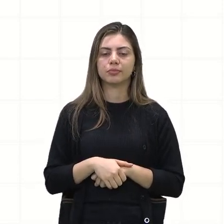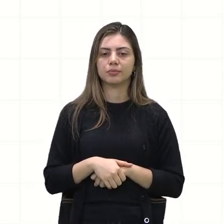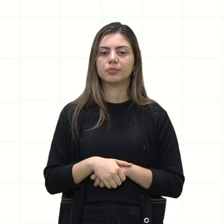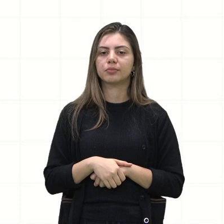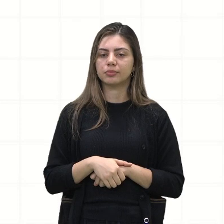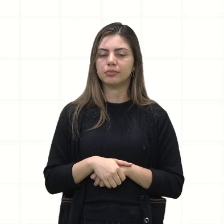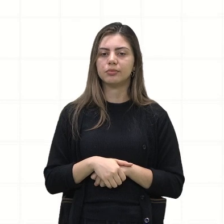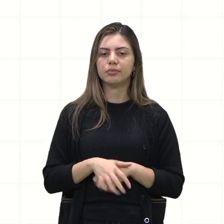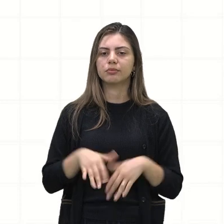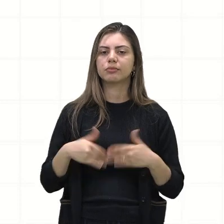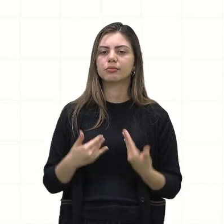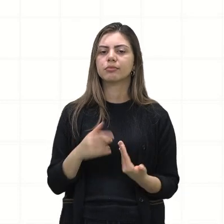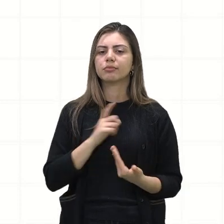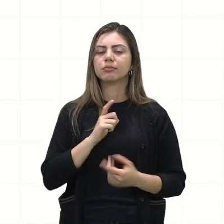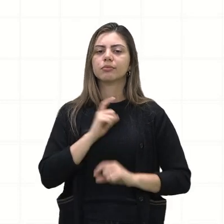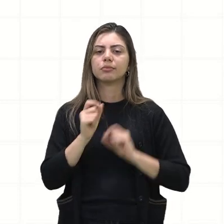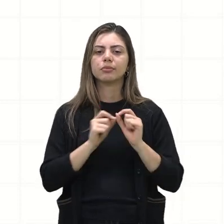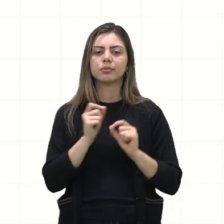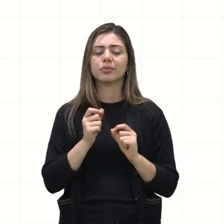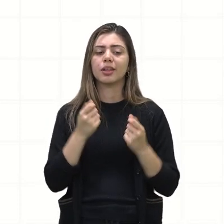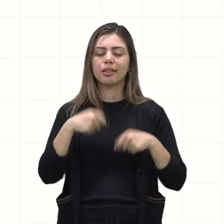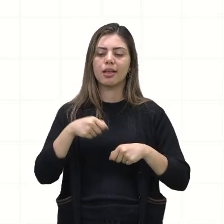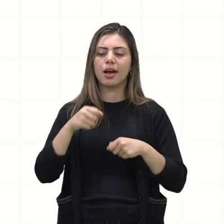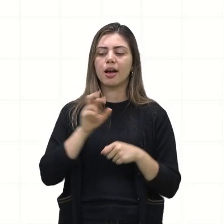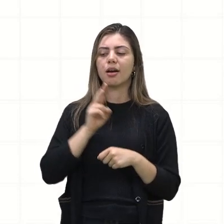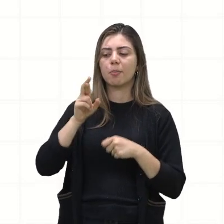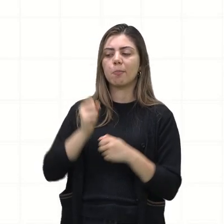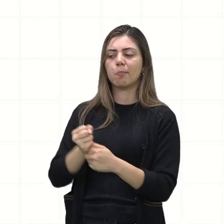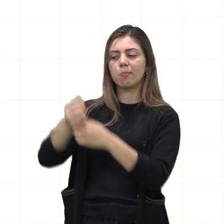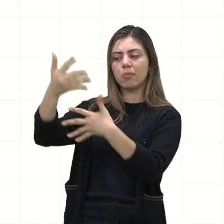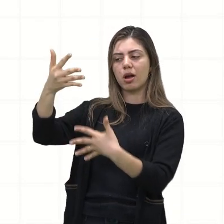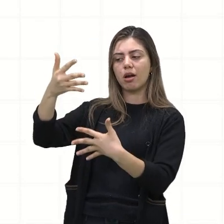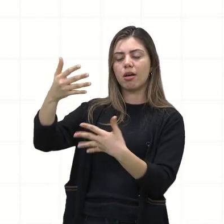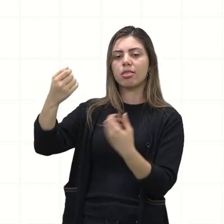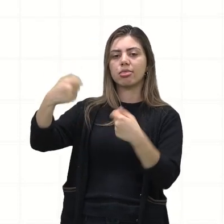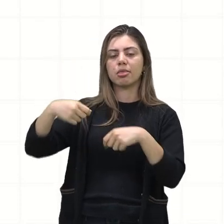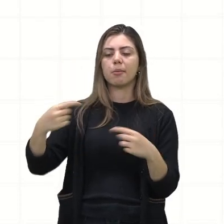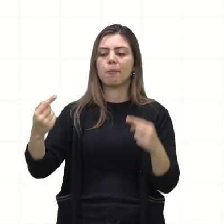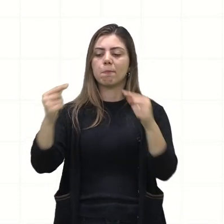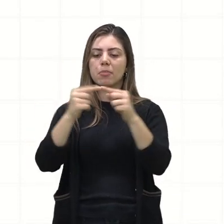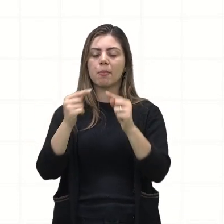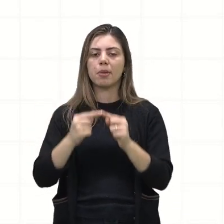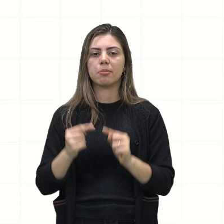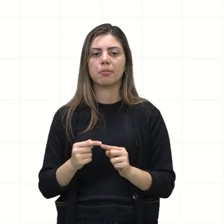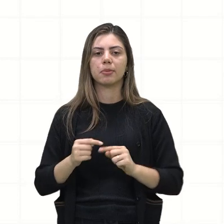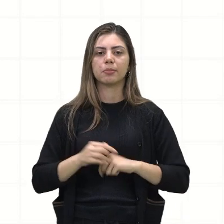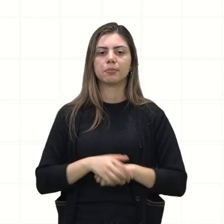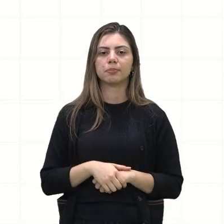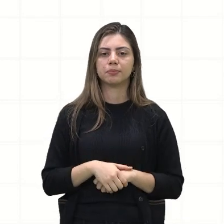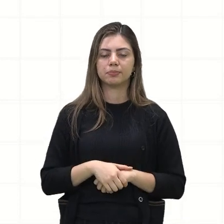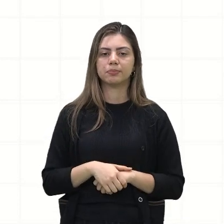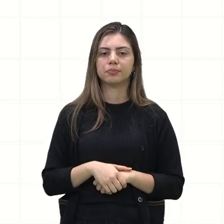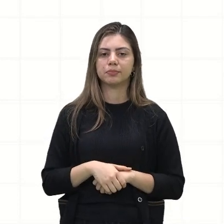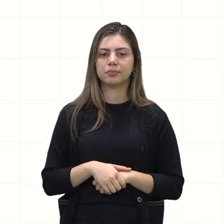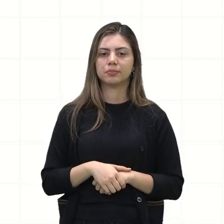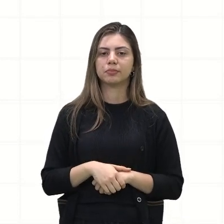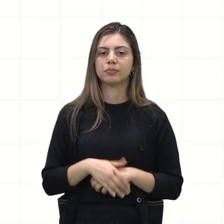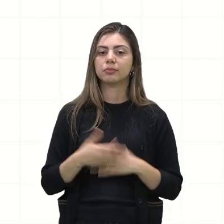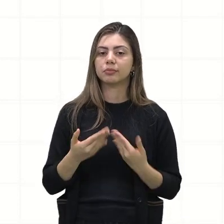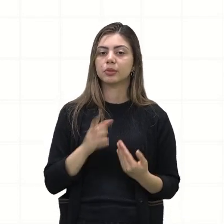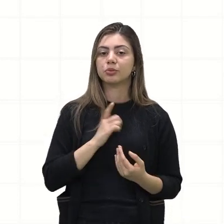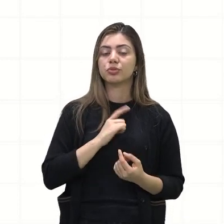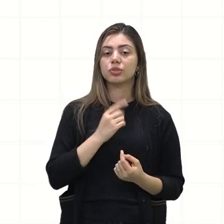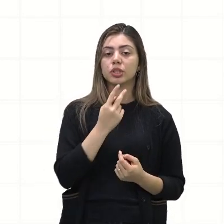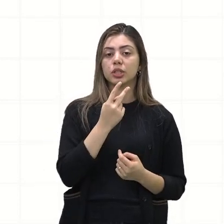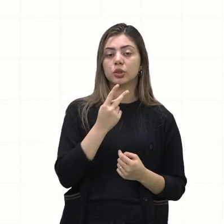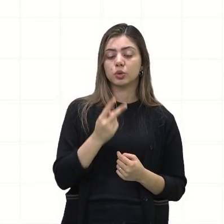E aí nós temos, então, as opções aqui, né? Ó, 2 tipos